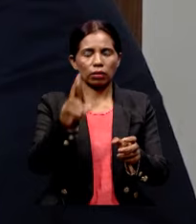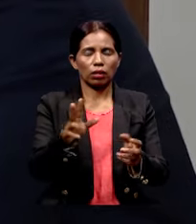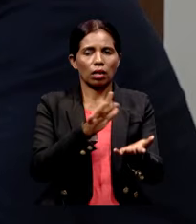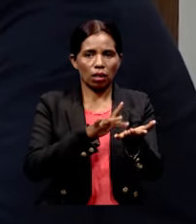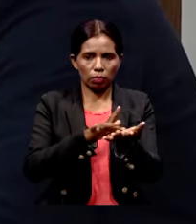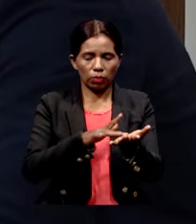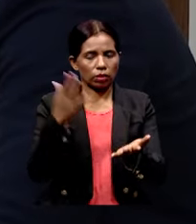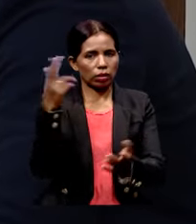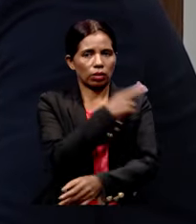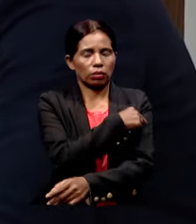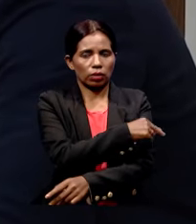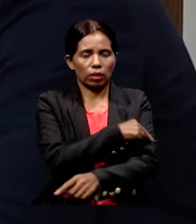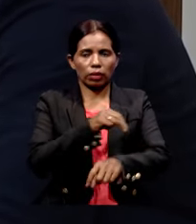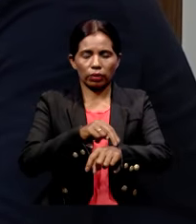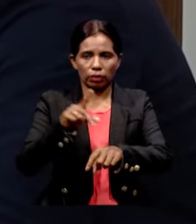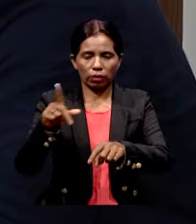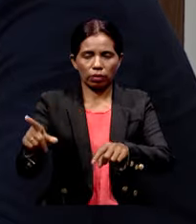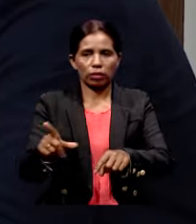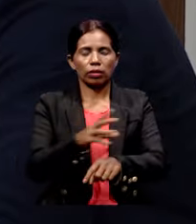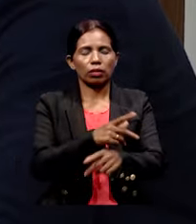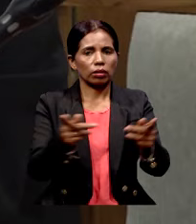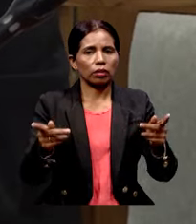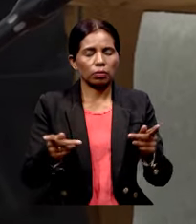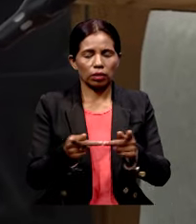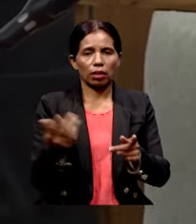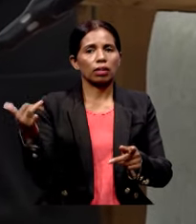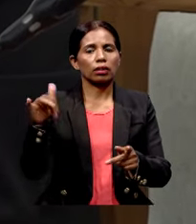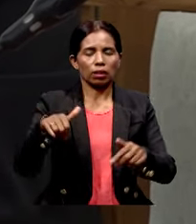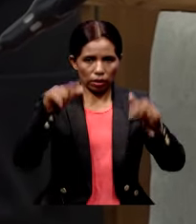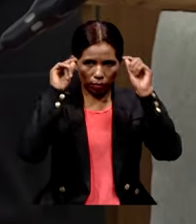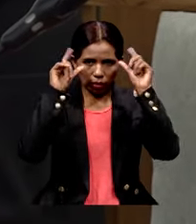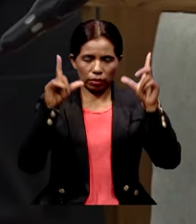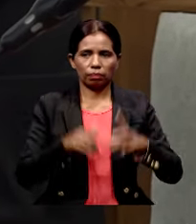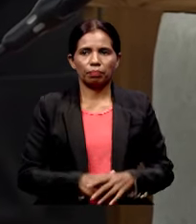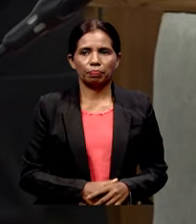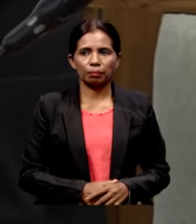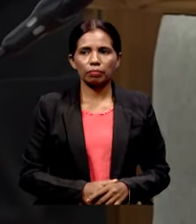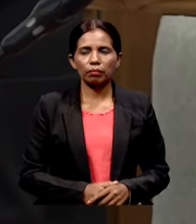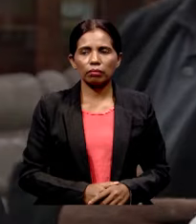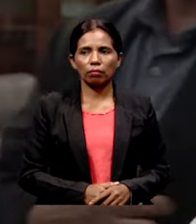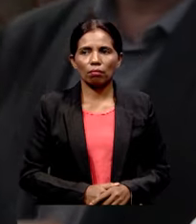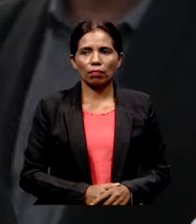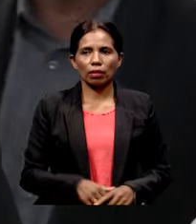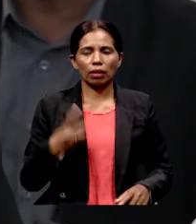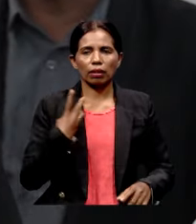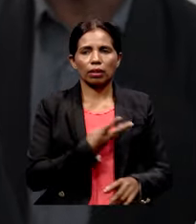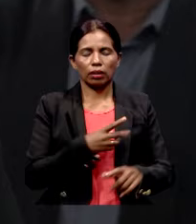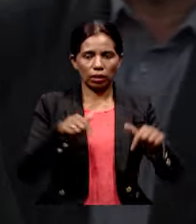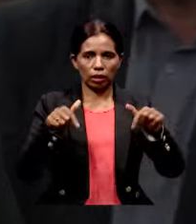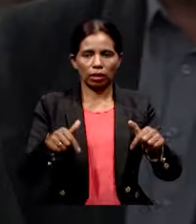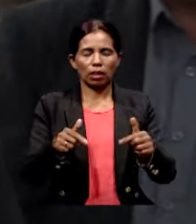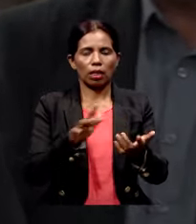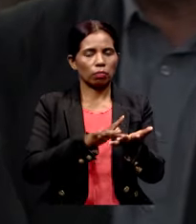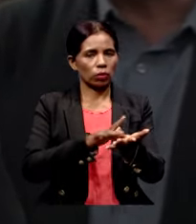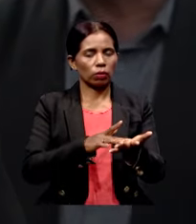Aimuruk e Hospital Nacional, centro no posto de saúde Sira e Território Nacional. Ita ia estoque alto logo aqui,